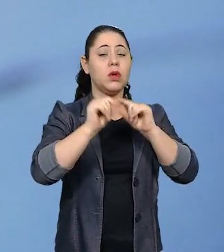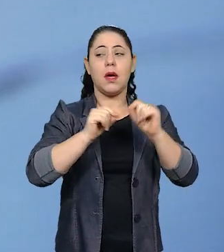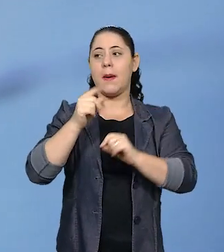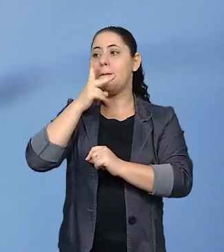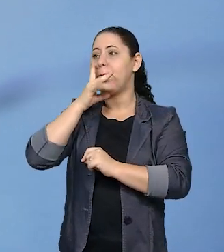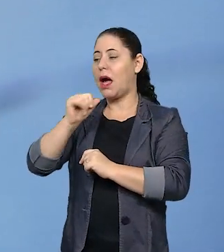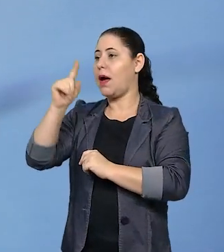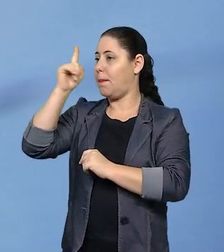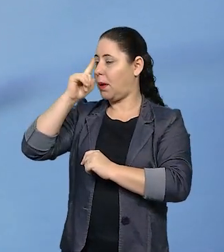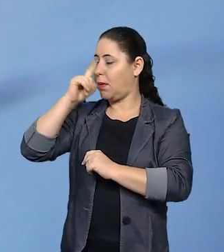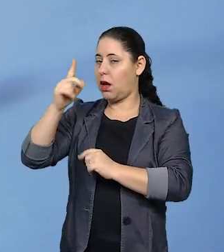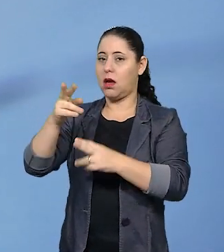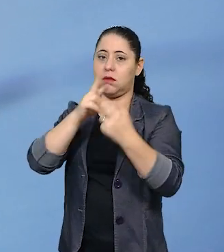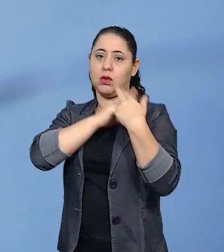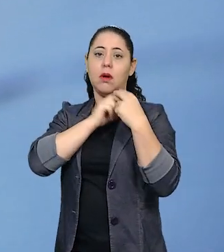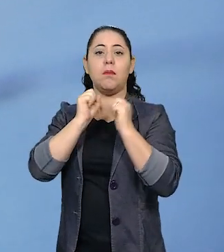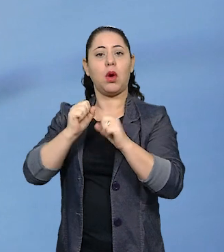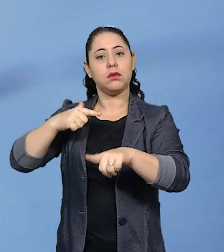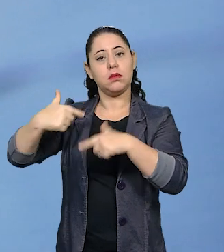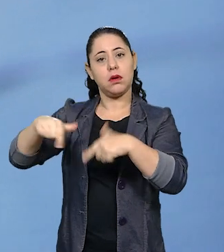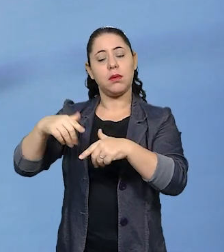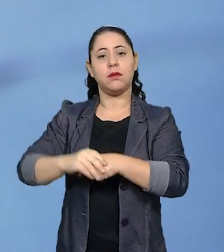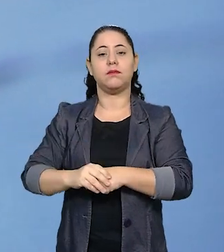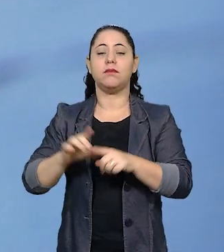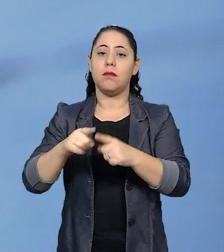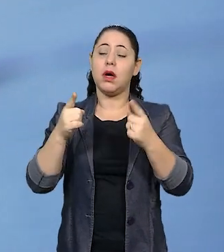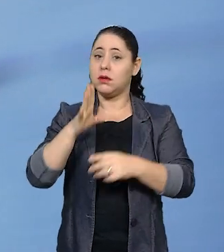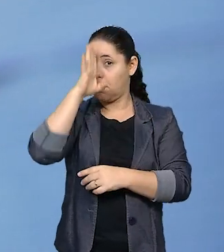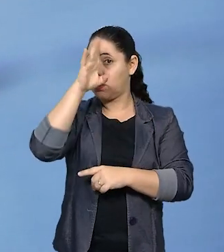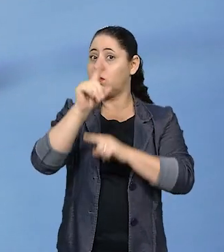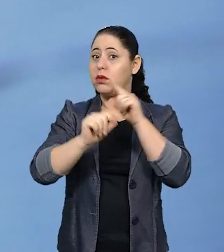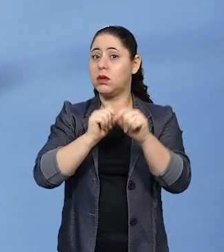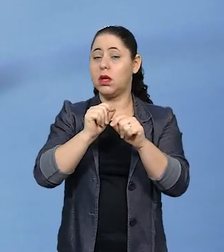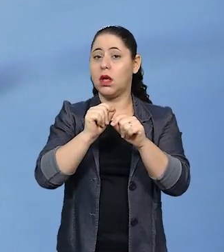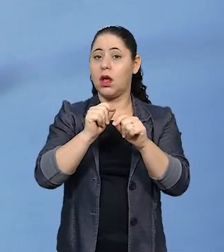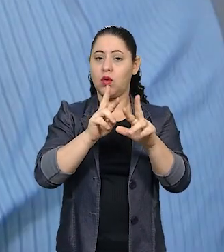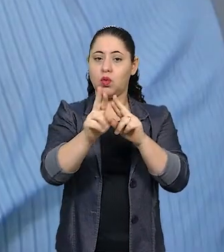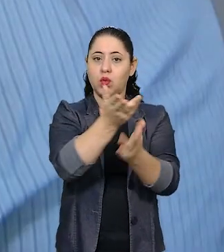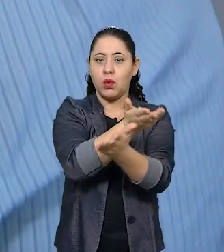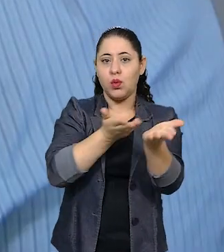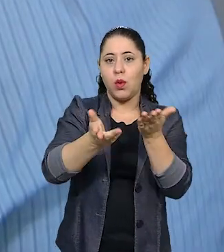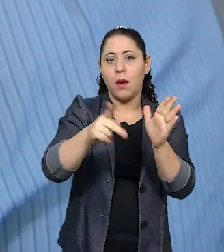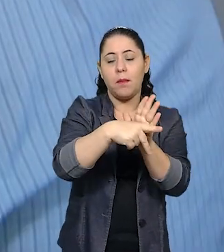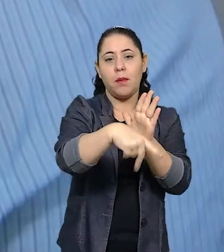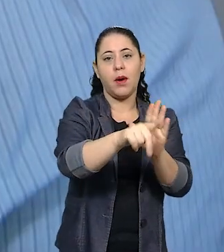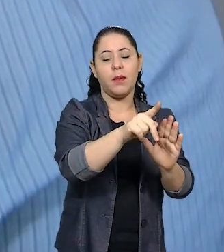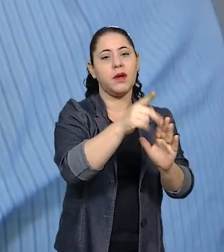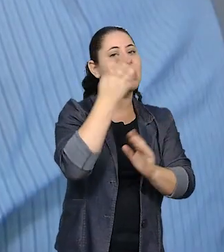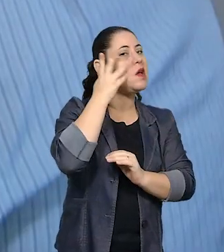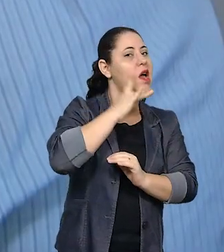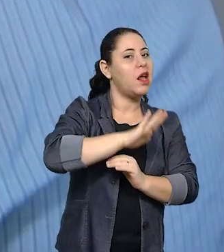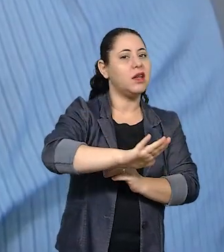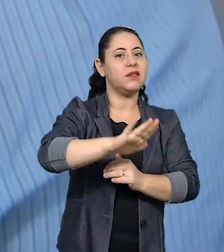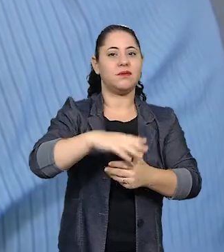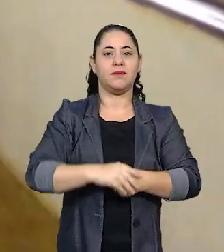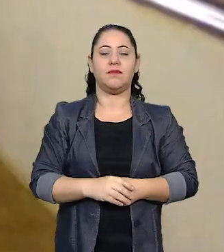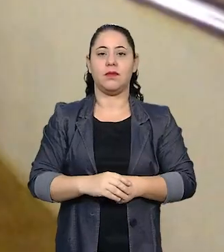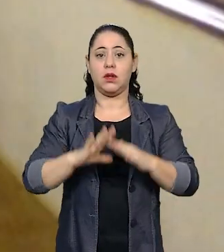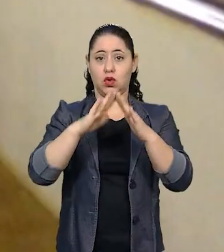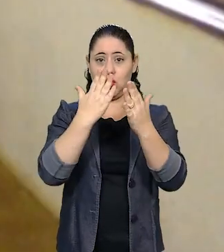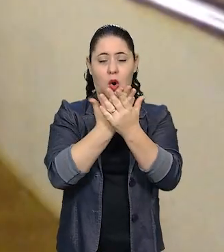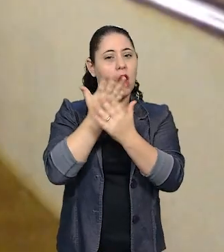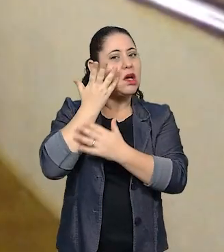Este doutor em sociologia reforça a importância das creches, que possibilitam autonomia para que mães, pais e responsáveis